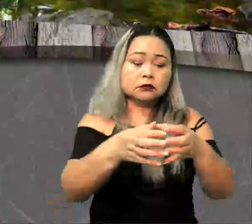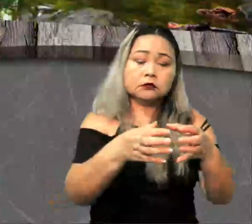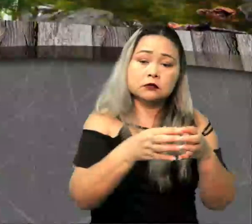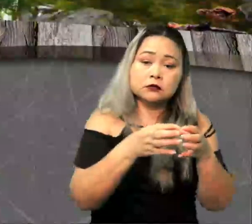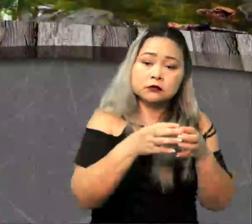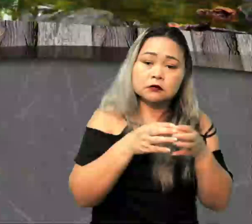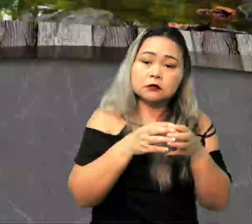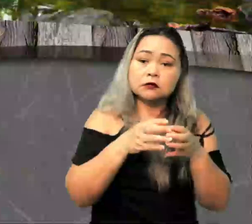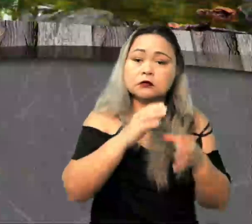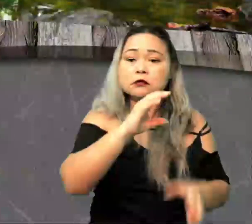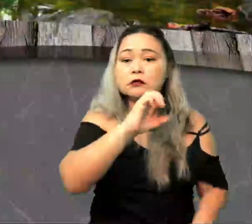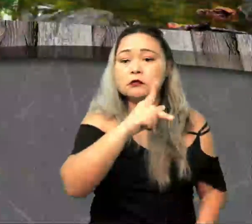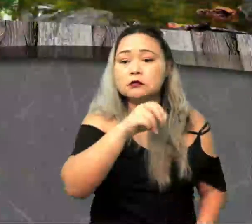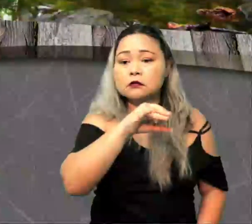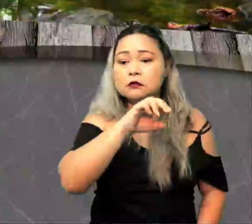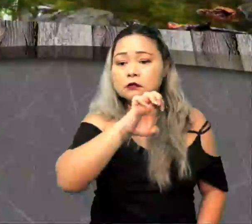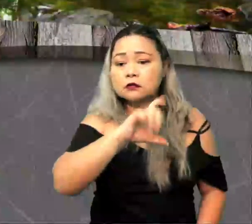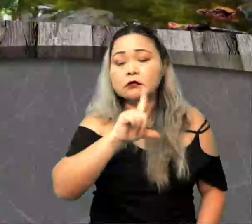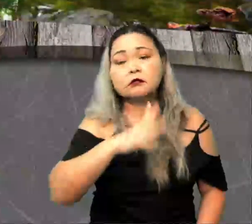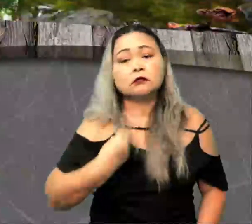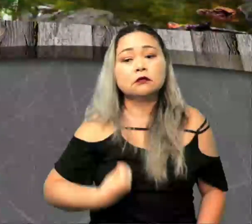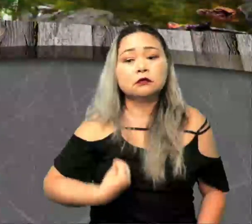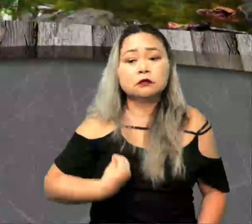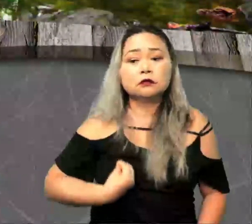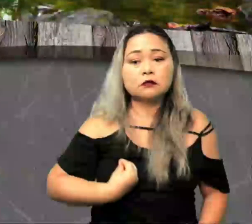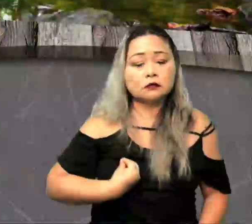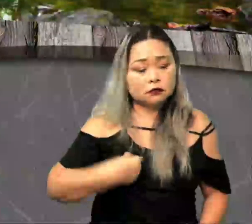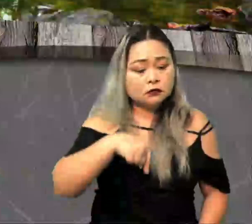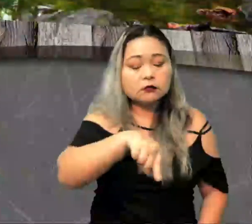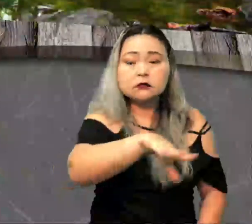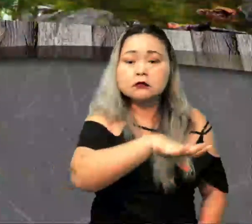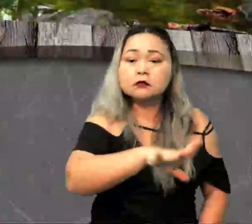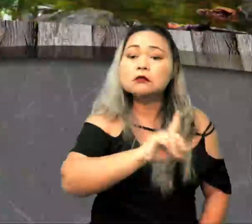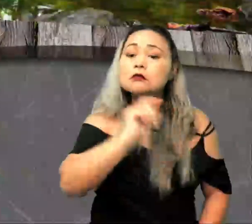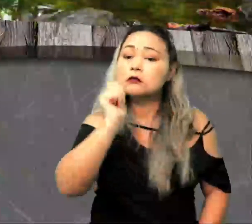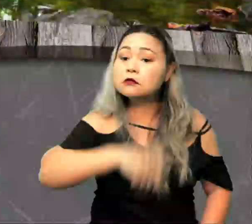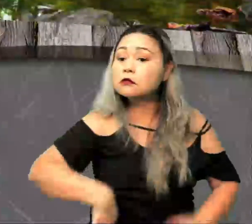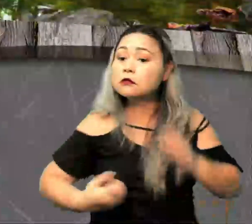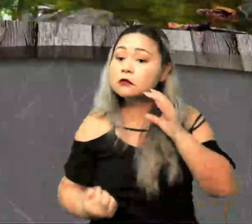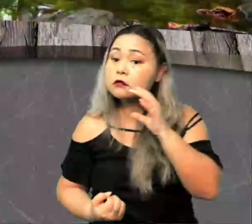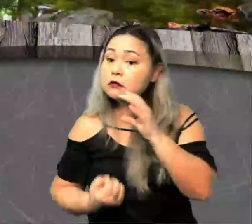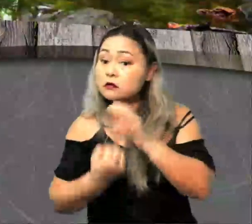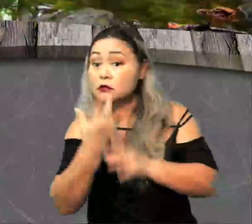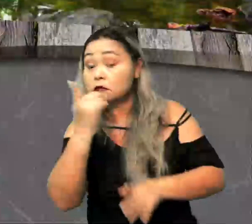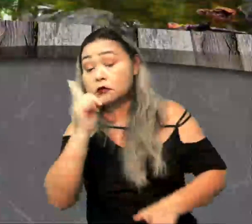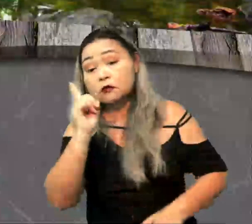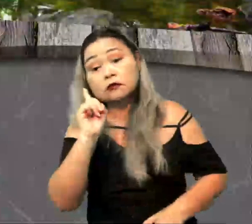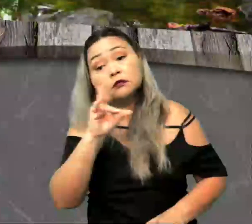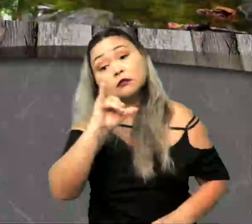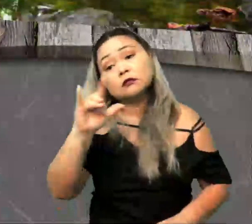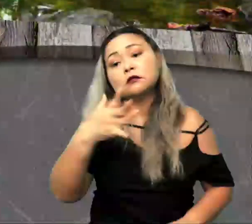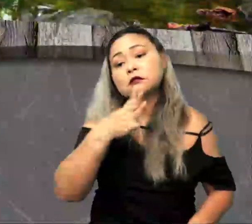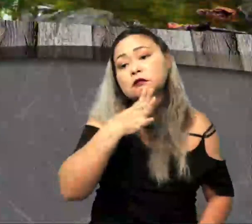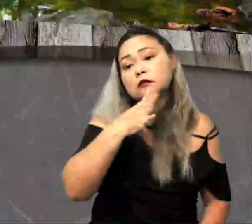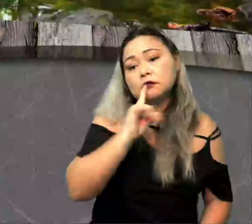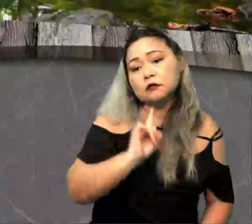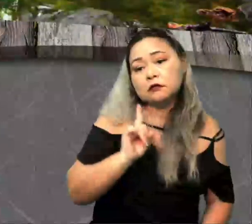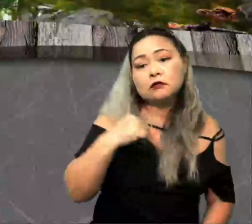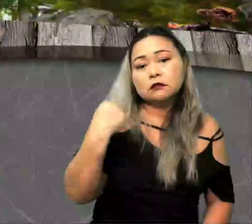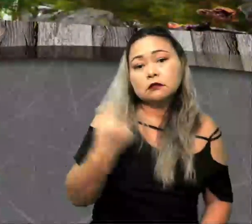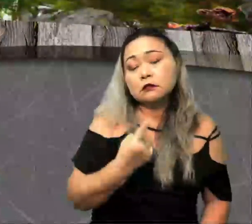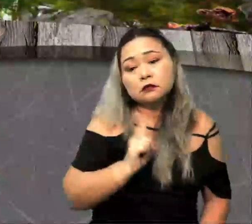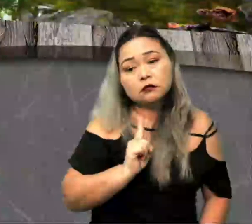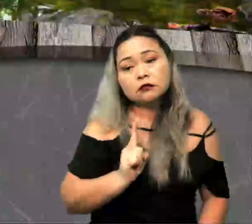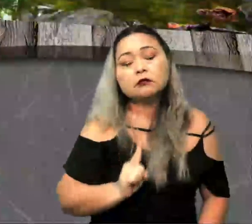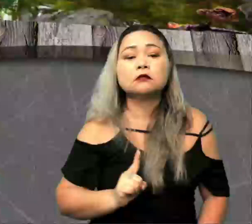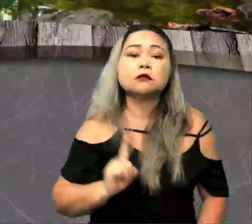vivos que hoje aqui estão, que podem ser descobertos ou não, que vão ser conhecidos por nós ou